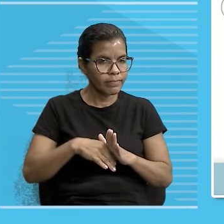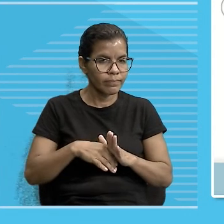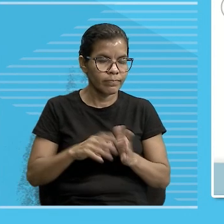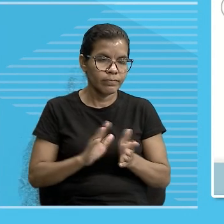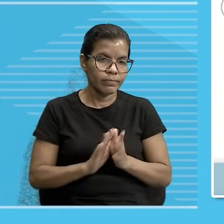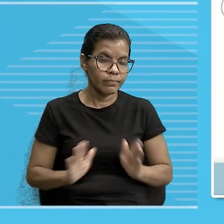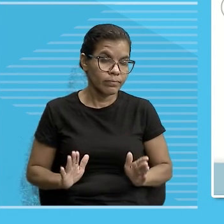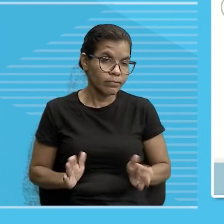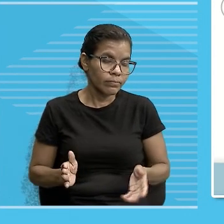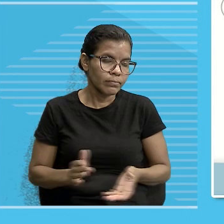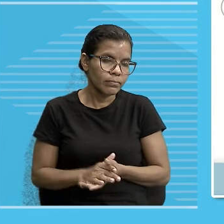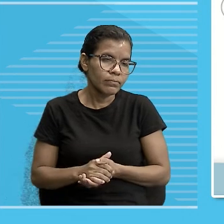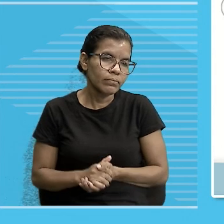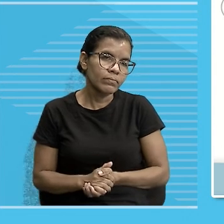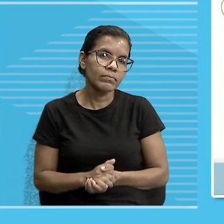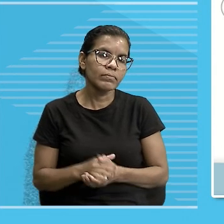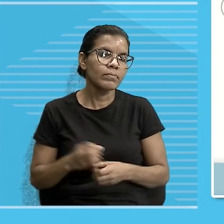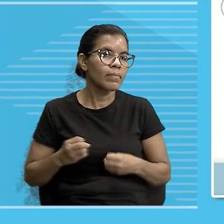Bom,